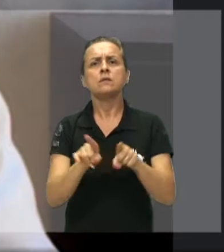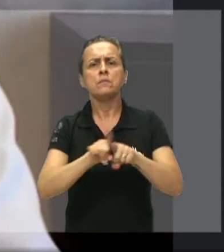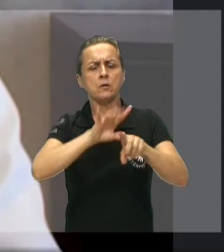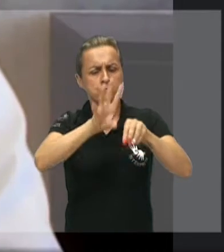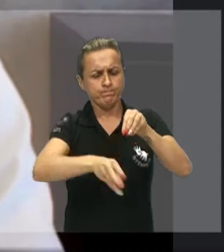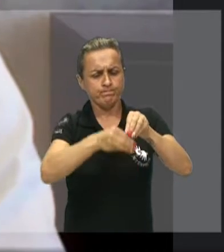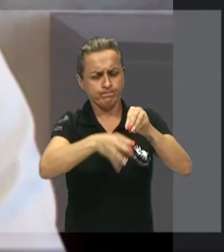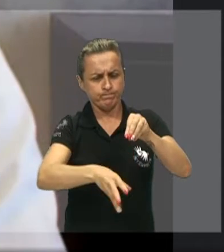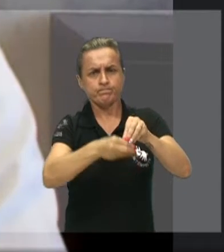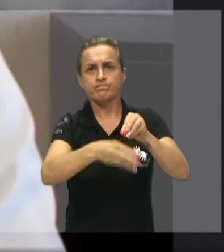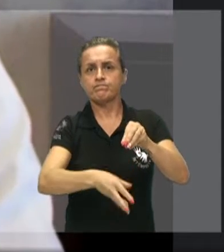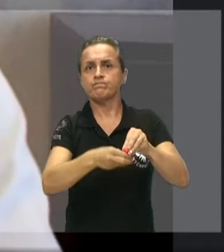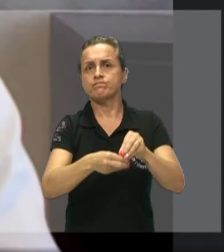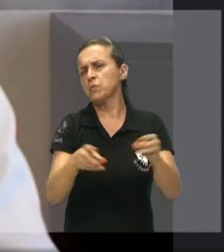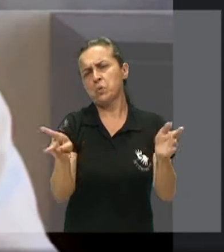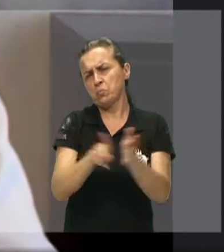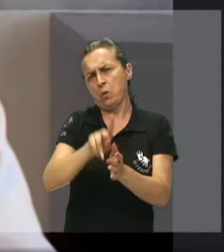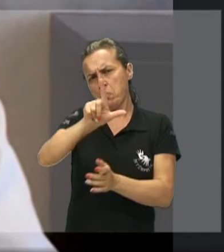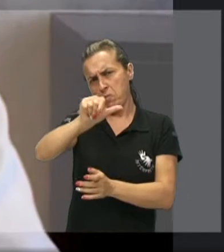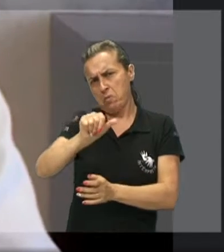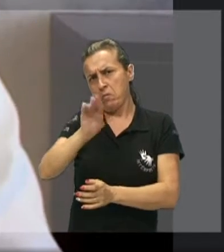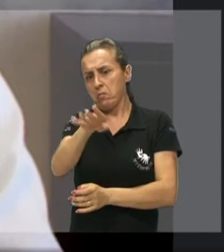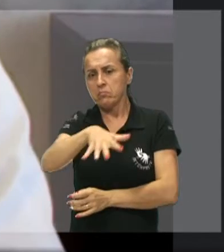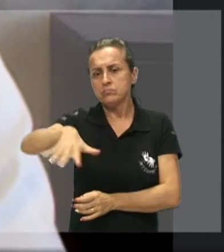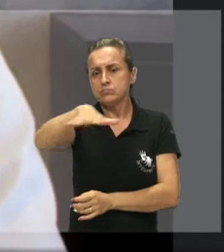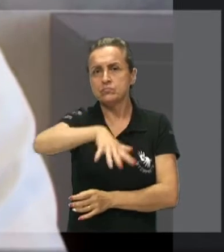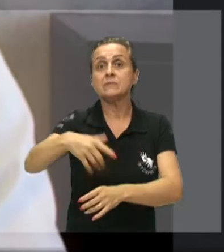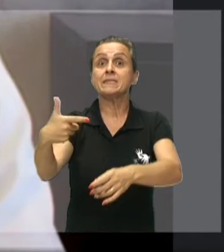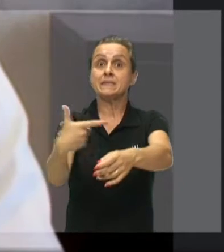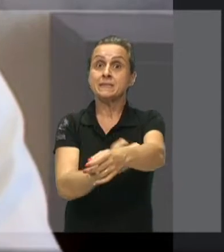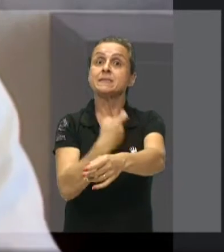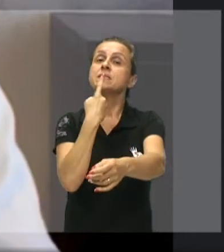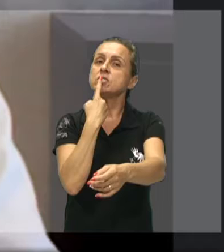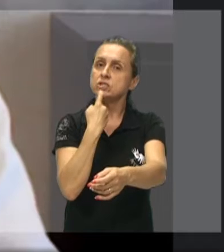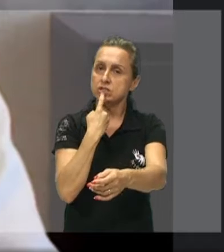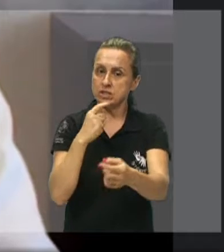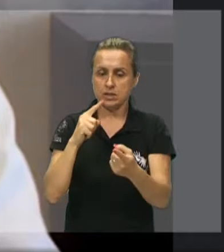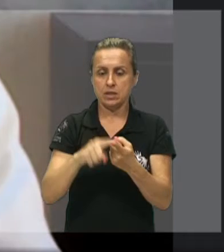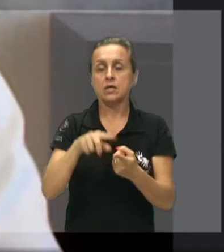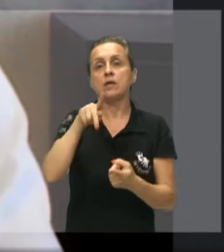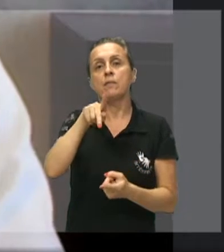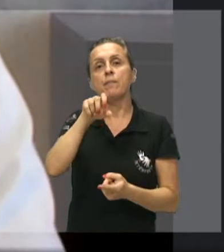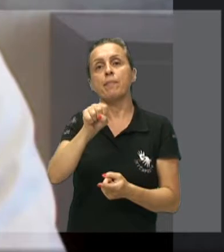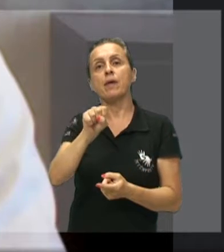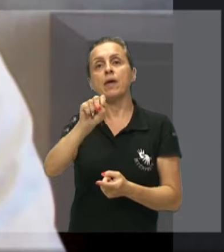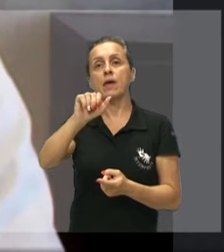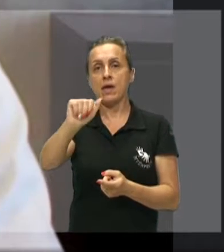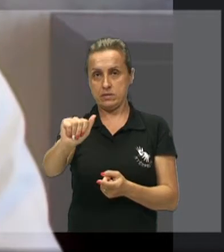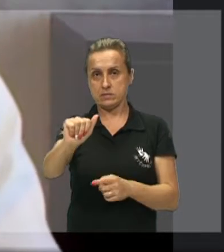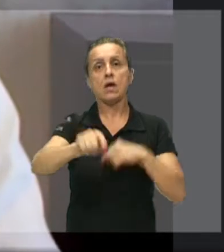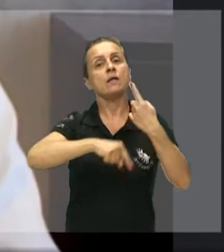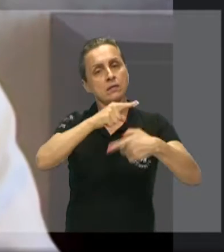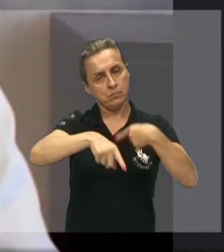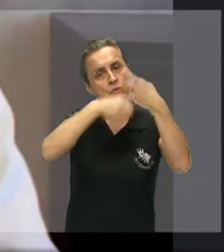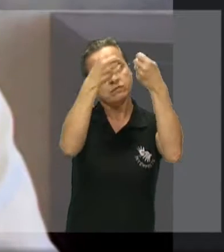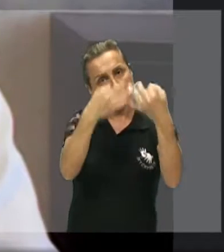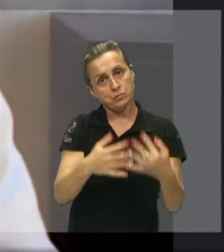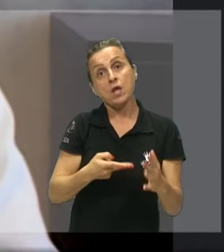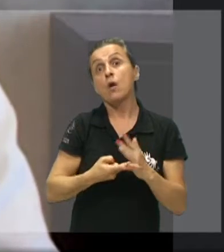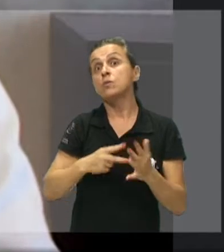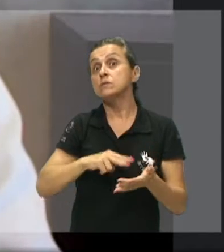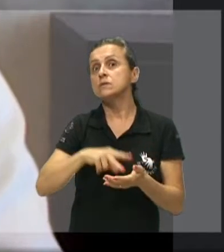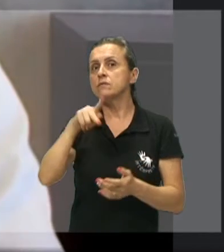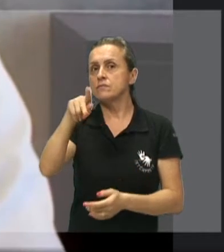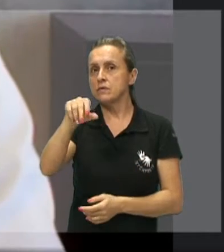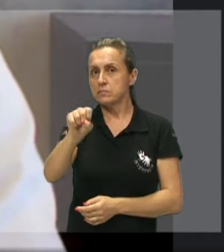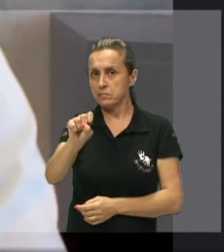que são exames laboratoriais? Sobretudo, o exame de sangue, que seria o PSA, né, que nós vamos explicar o que é o PSA. É um antígeno prostático